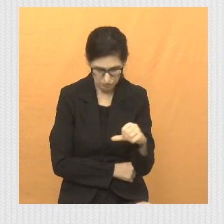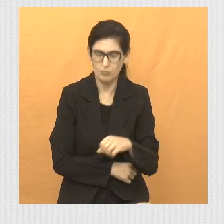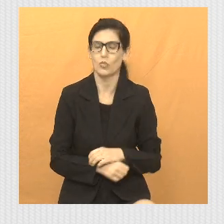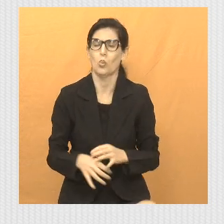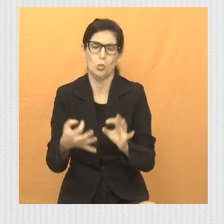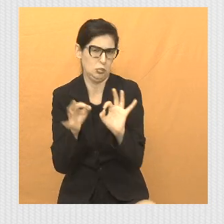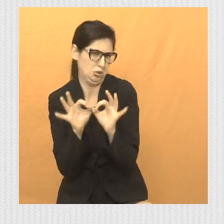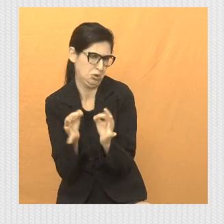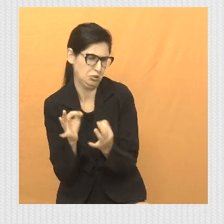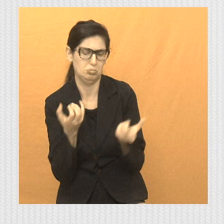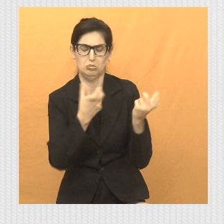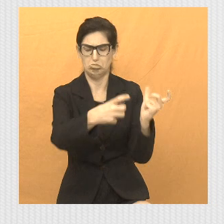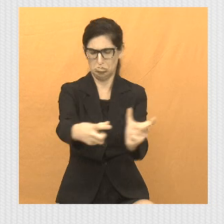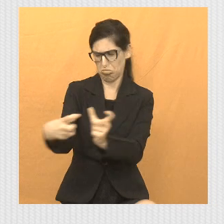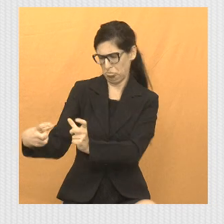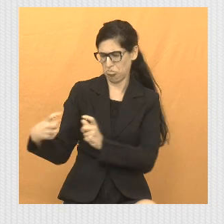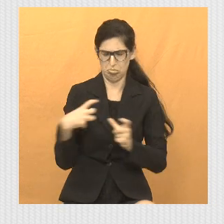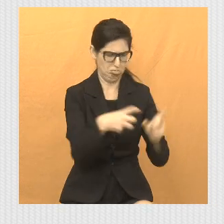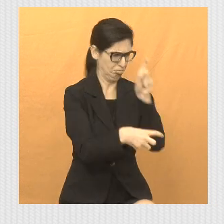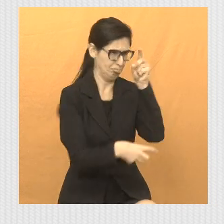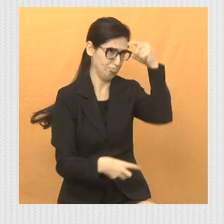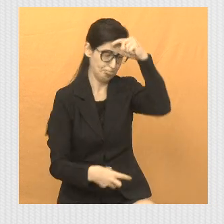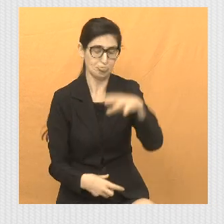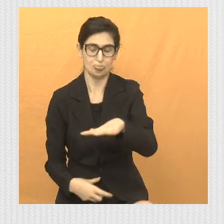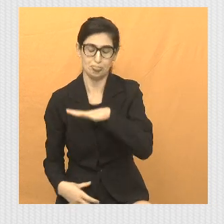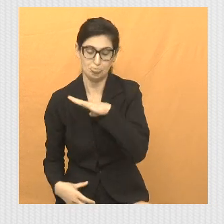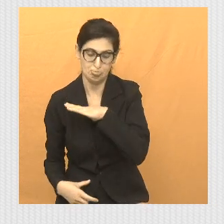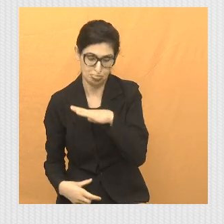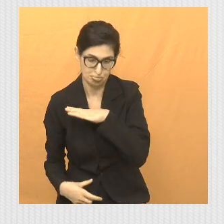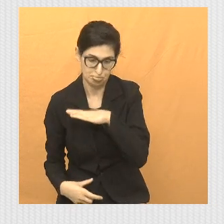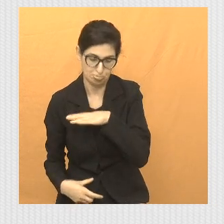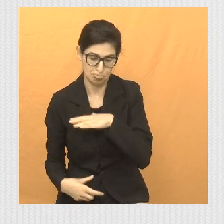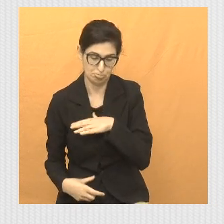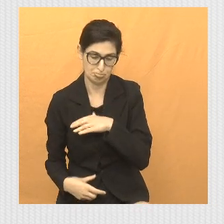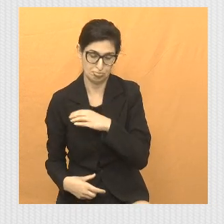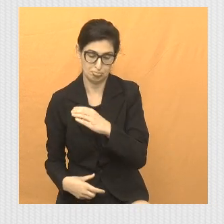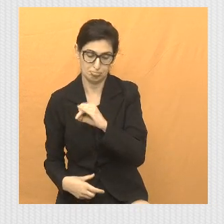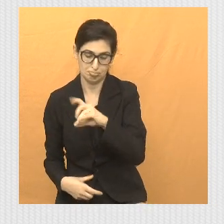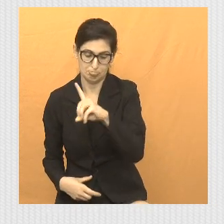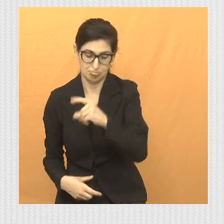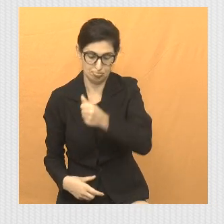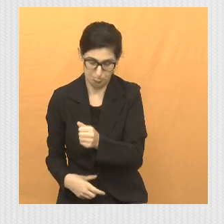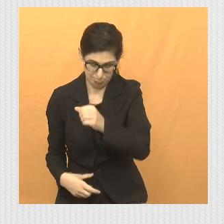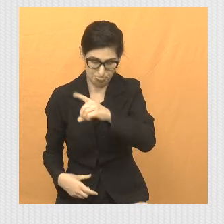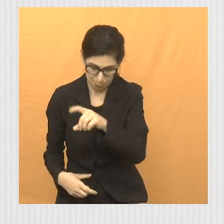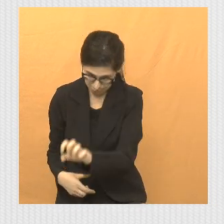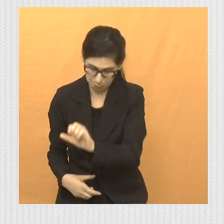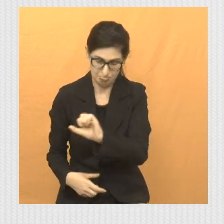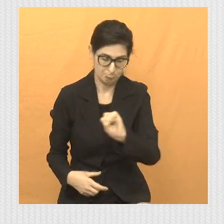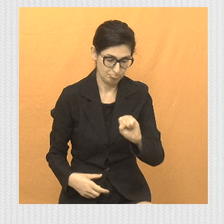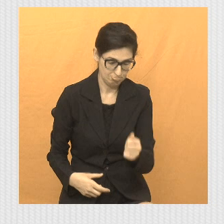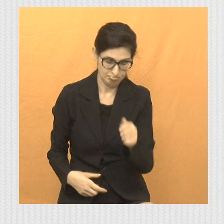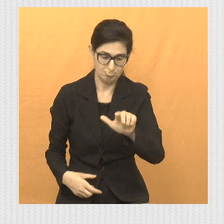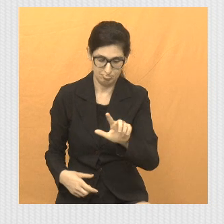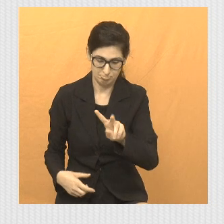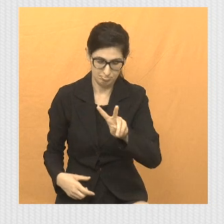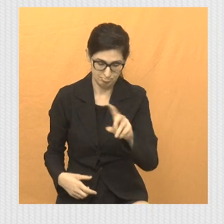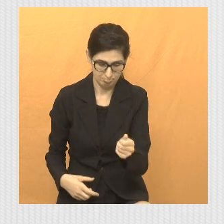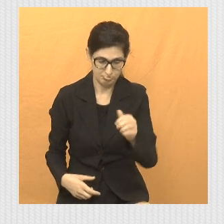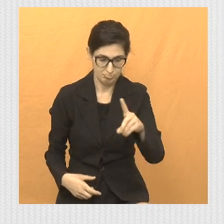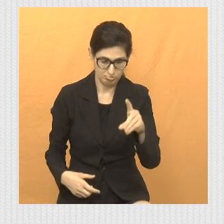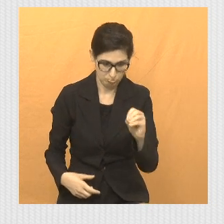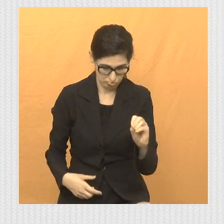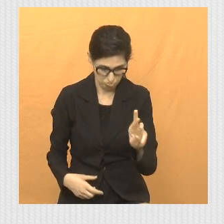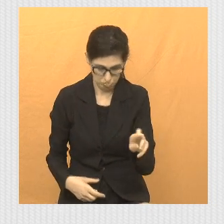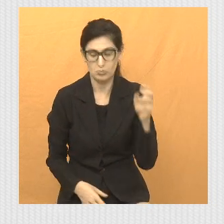as unidades de suporte básico do município, que são do Cidade de Salvador, Santa Cruz dos Lázaros e Meia Lua,